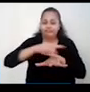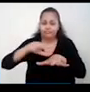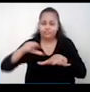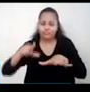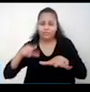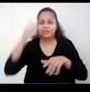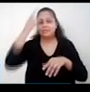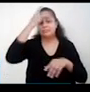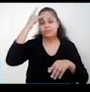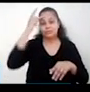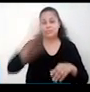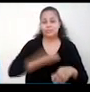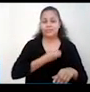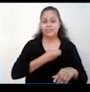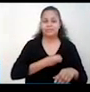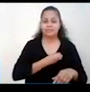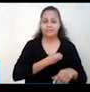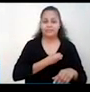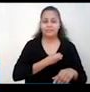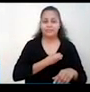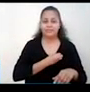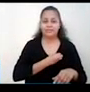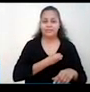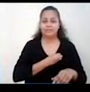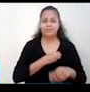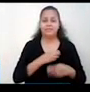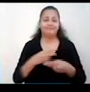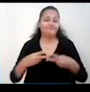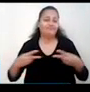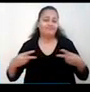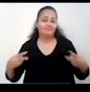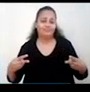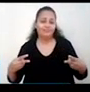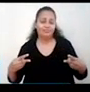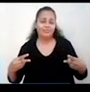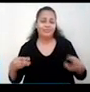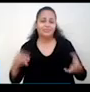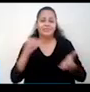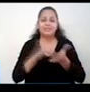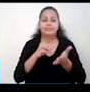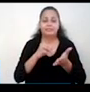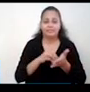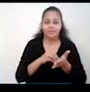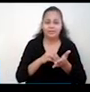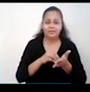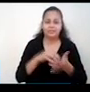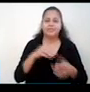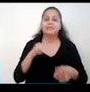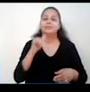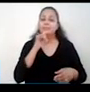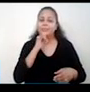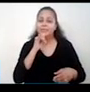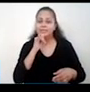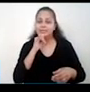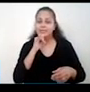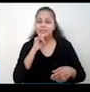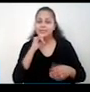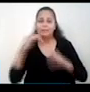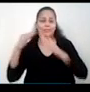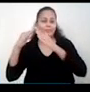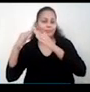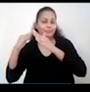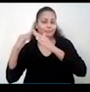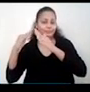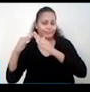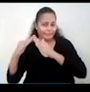que são condições precárias? Falta de acesso, às vezes, a direitos básicos, né? Como acesso à moradia, certo?